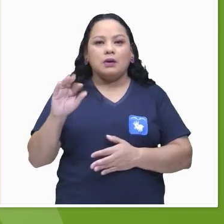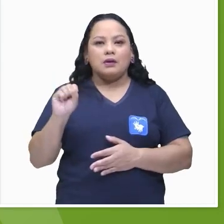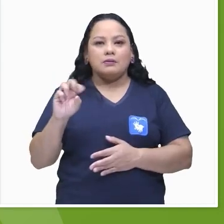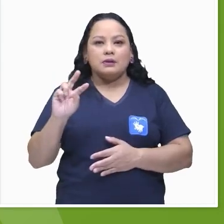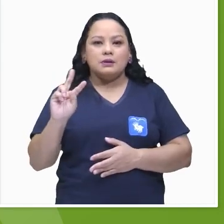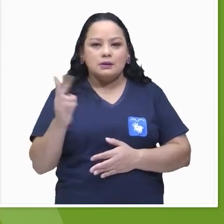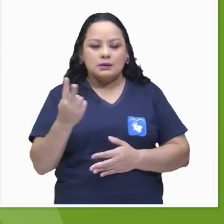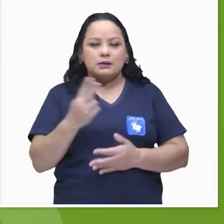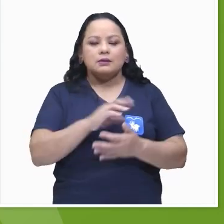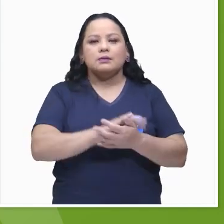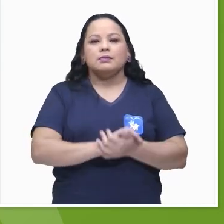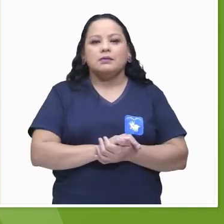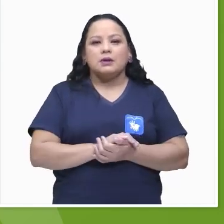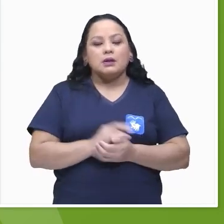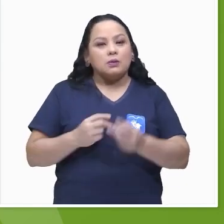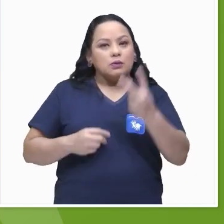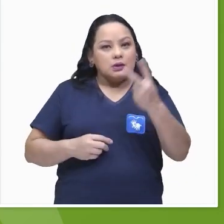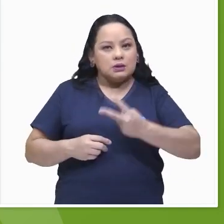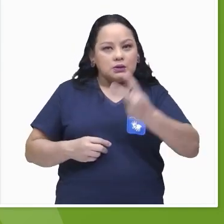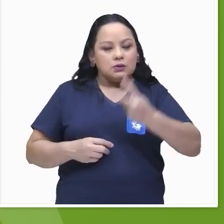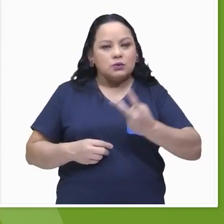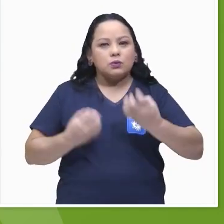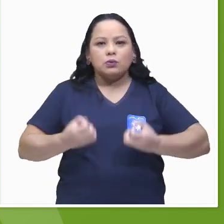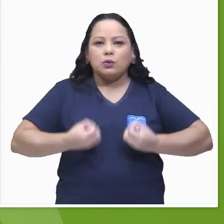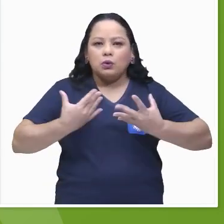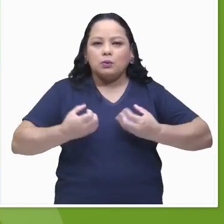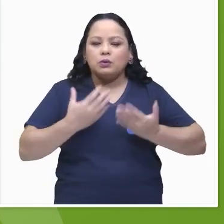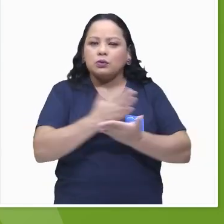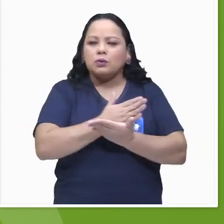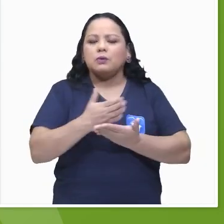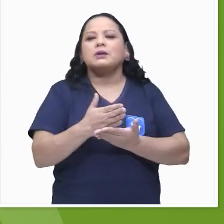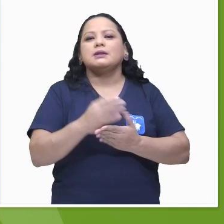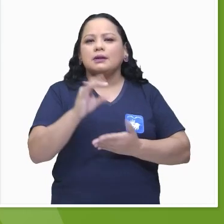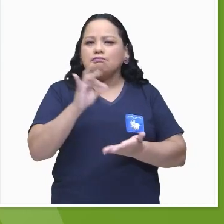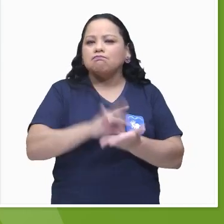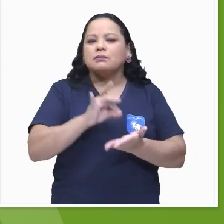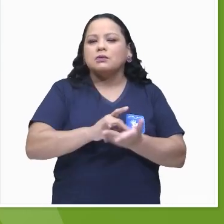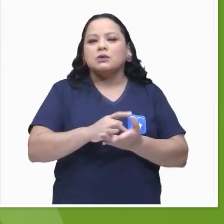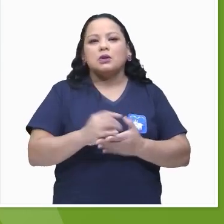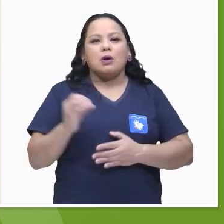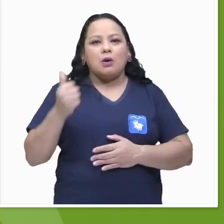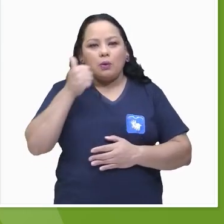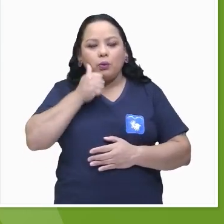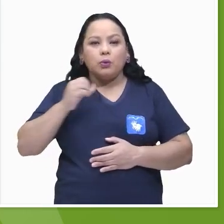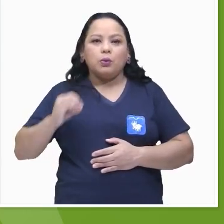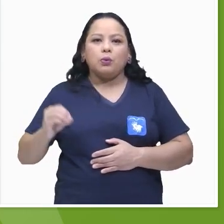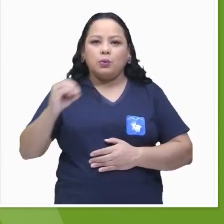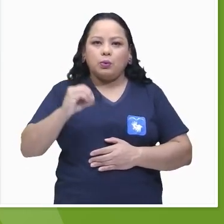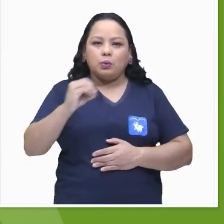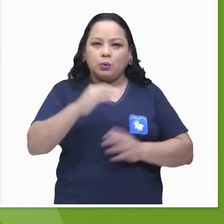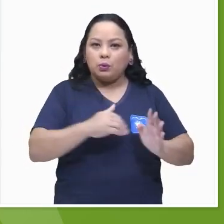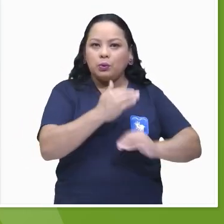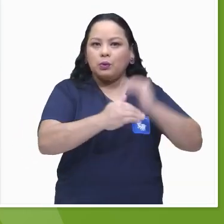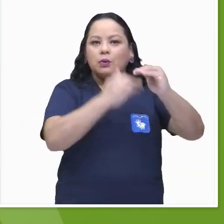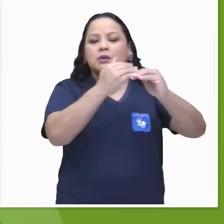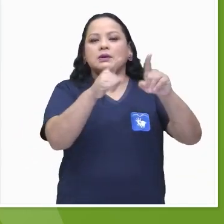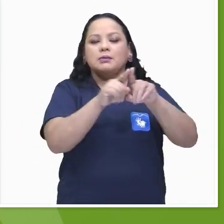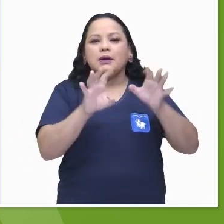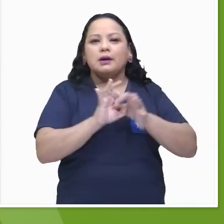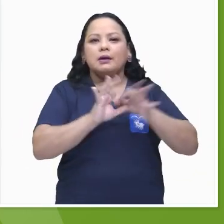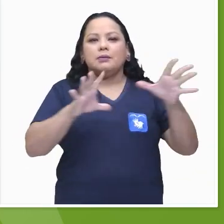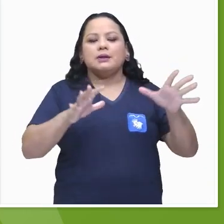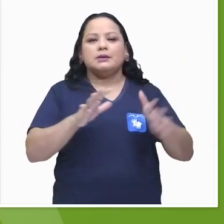tá? Então, esses hormônios é que iniciam ali a ovulação, né? E a liberação